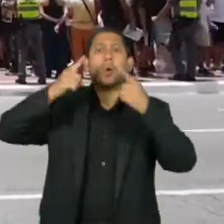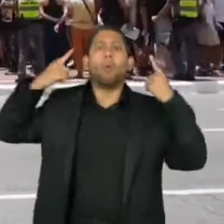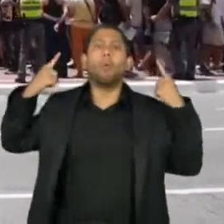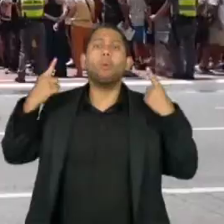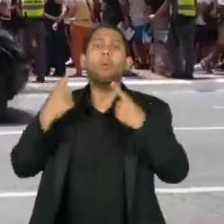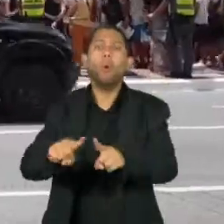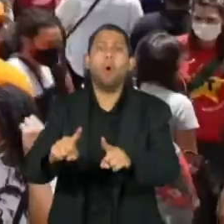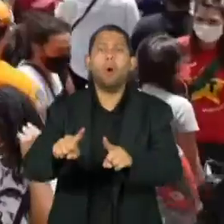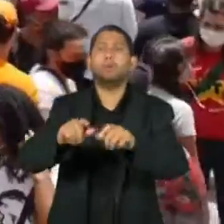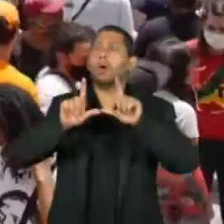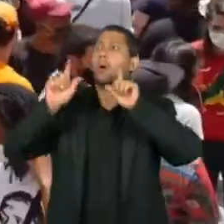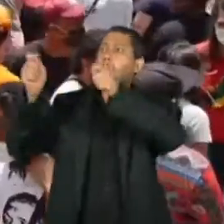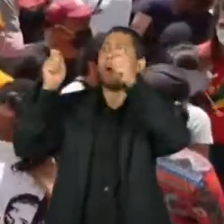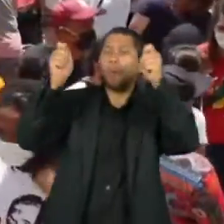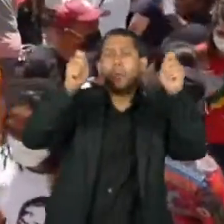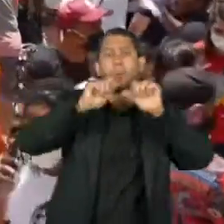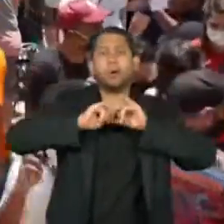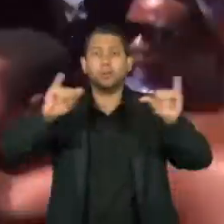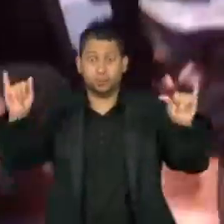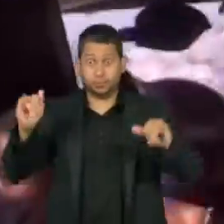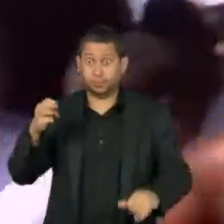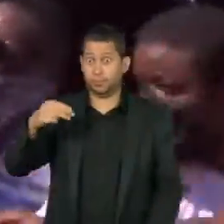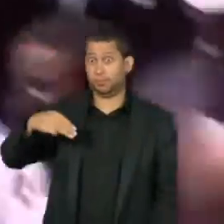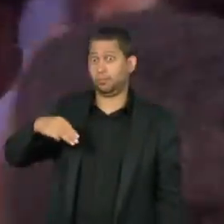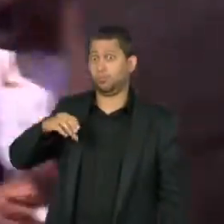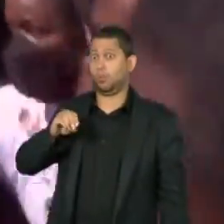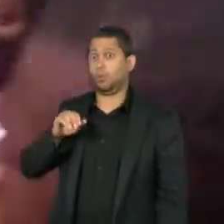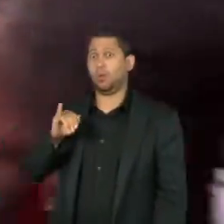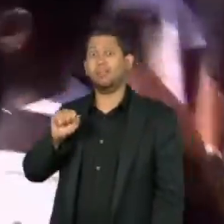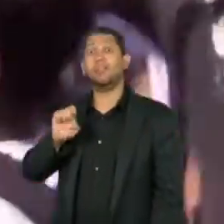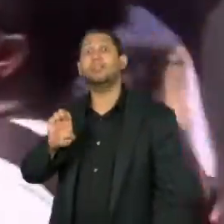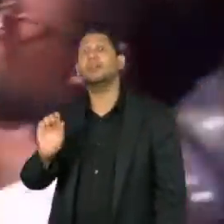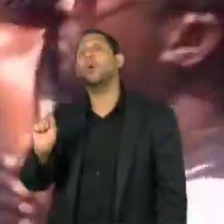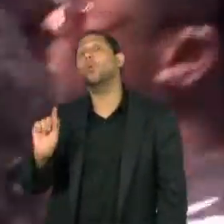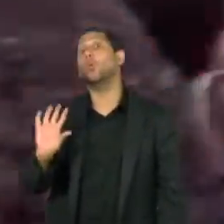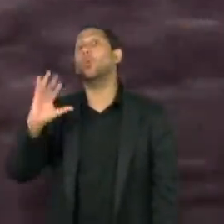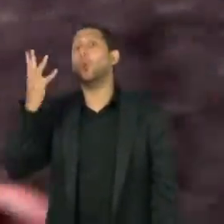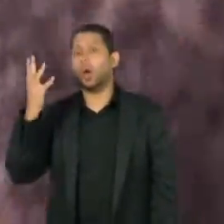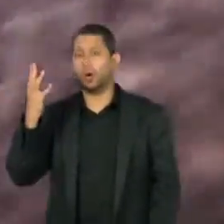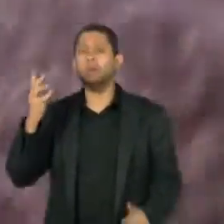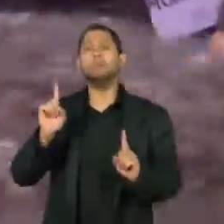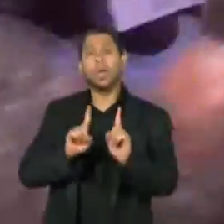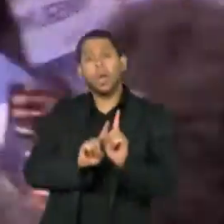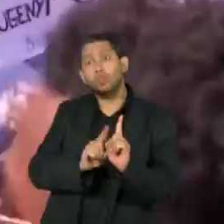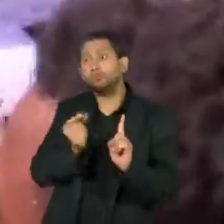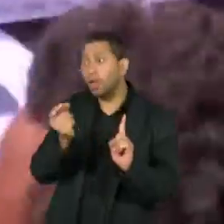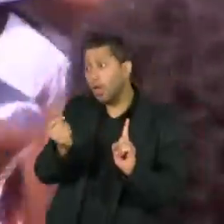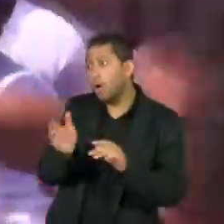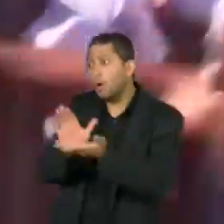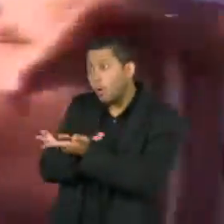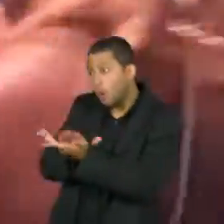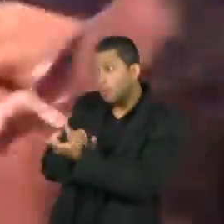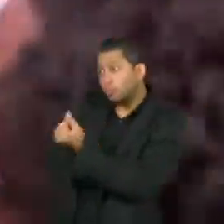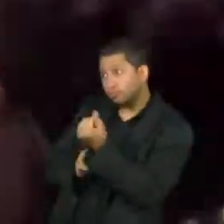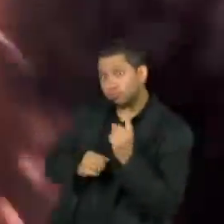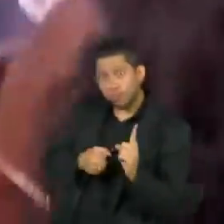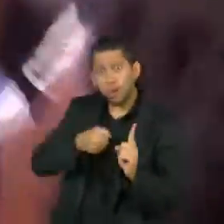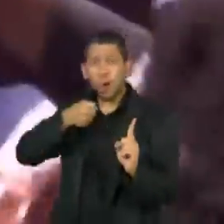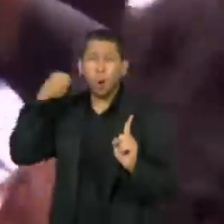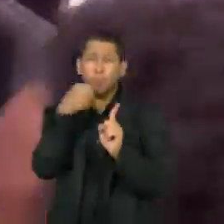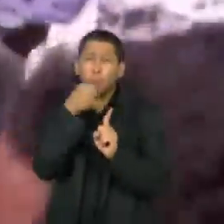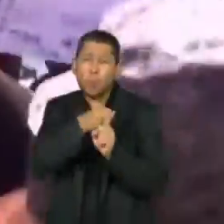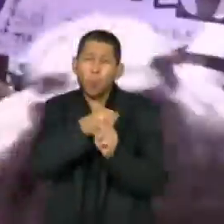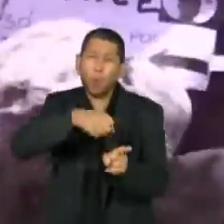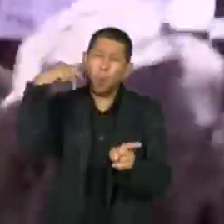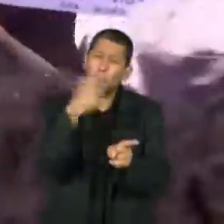da morte do congolês. Moïse Mugeni foi espancado até a morte no quiosque Tropicália, na orla da Barra